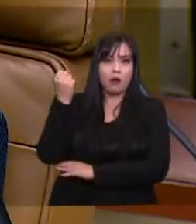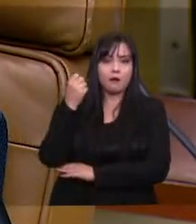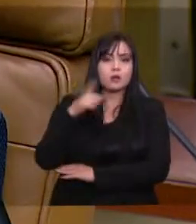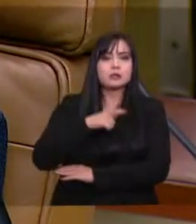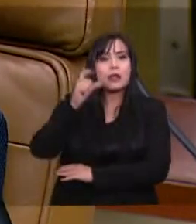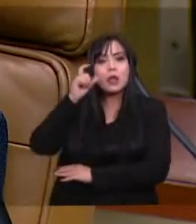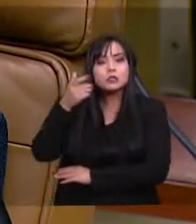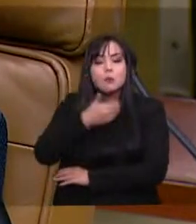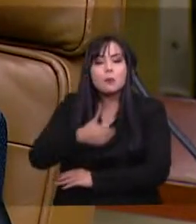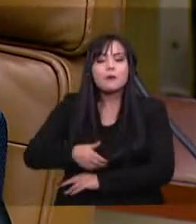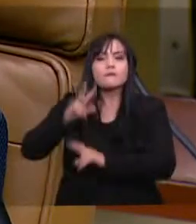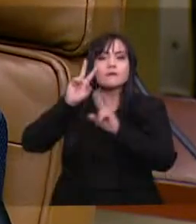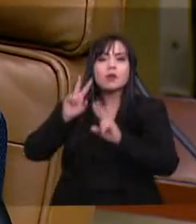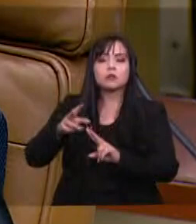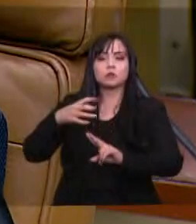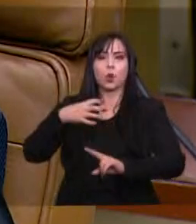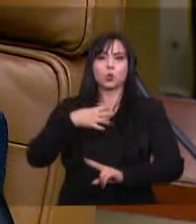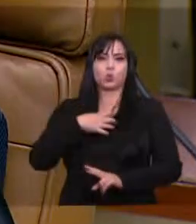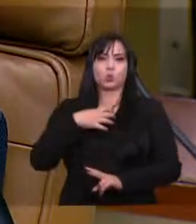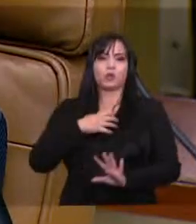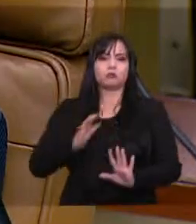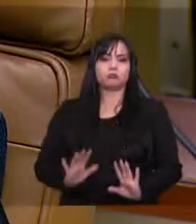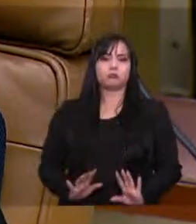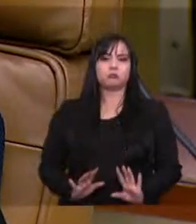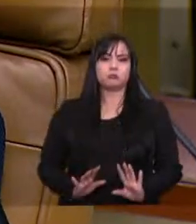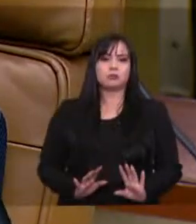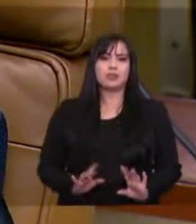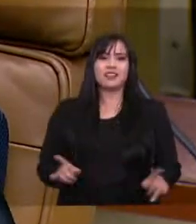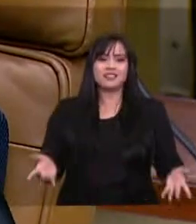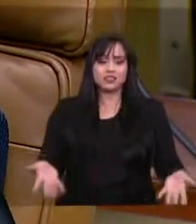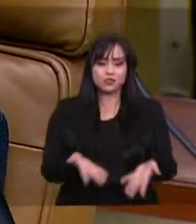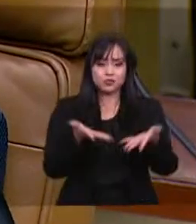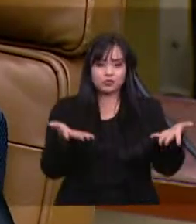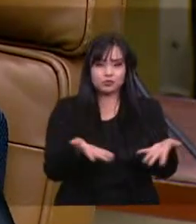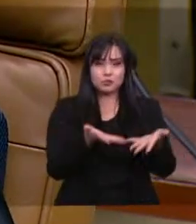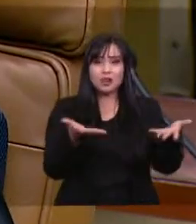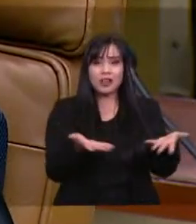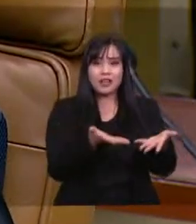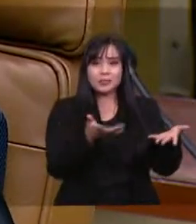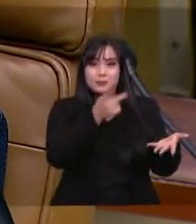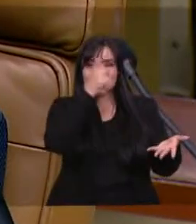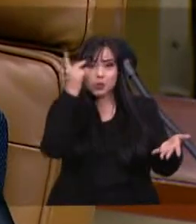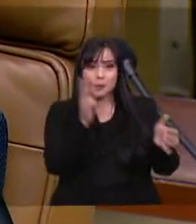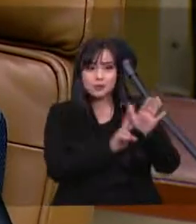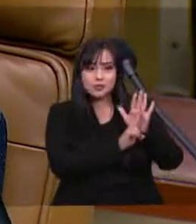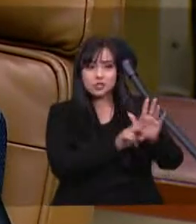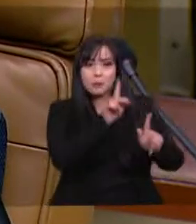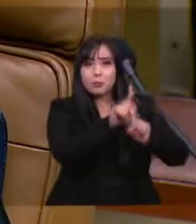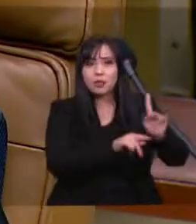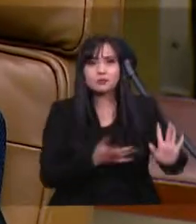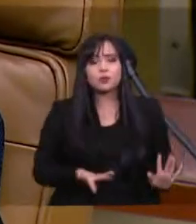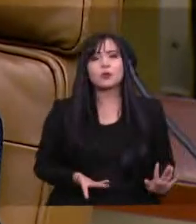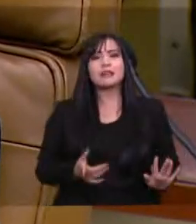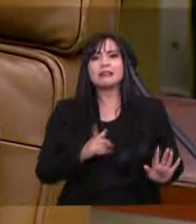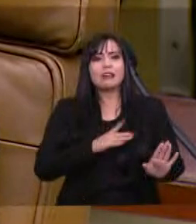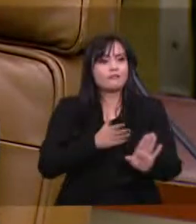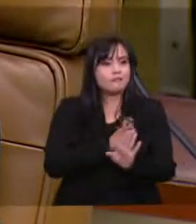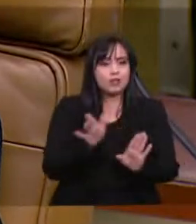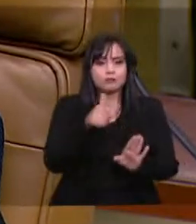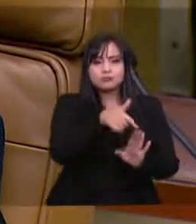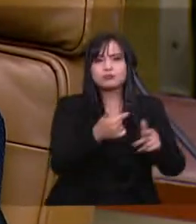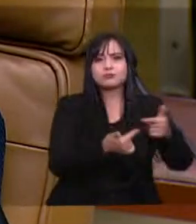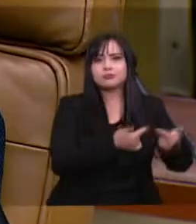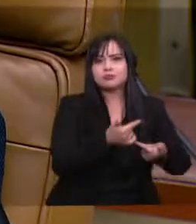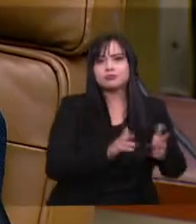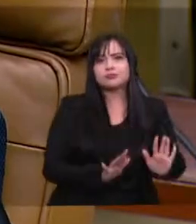de interesse público é verificado na conduta e estimulado por um legítimo representando o povo que desvia suas